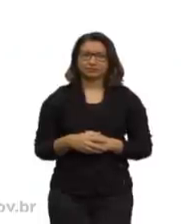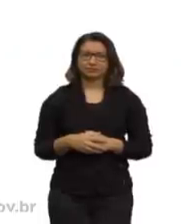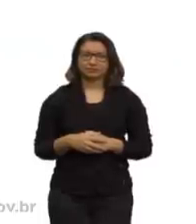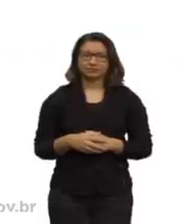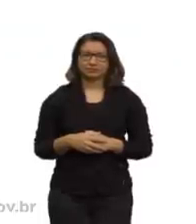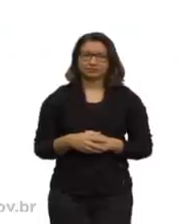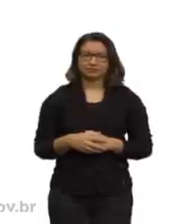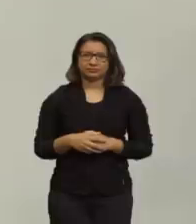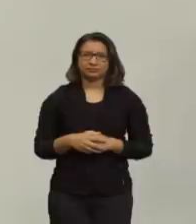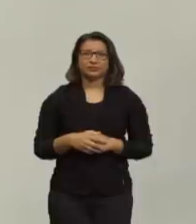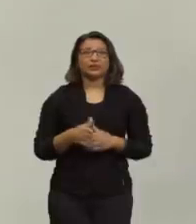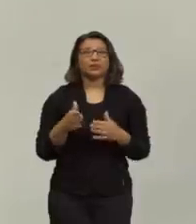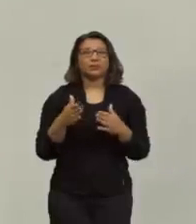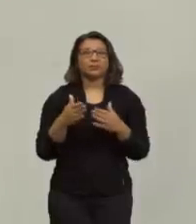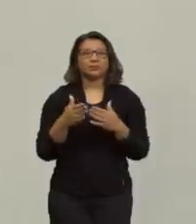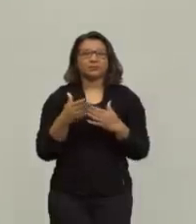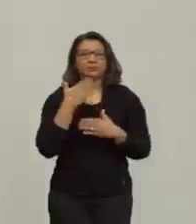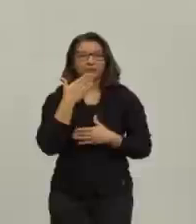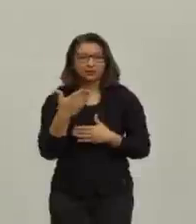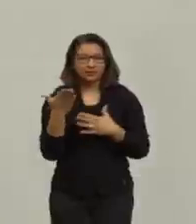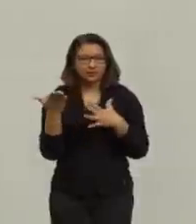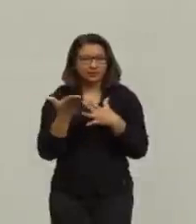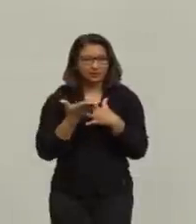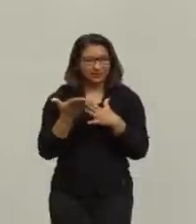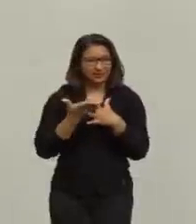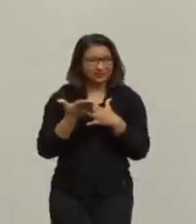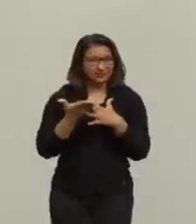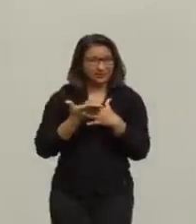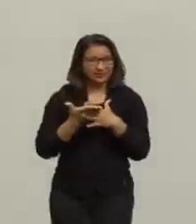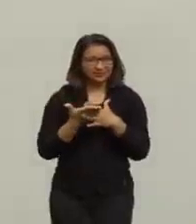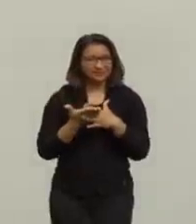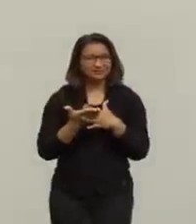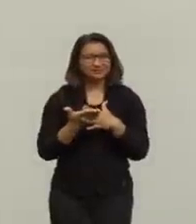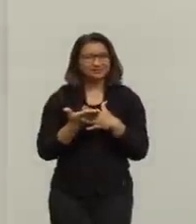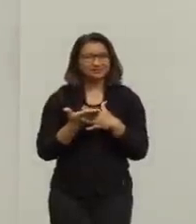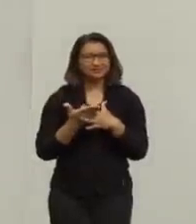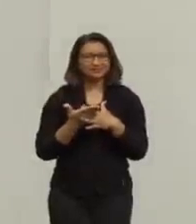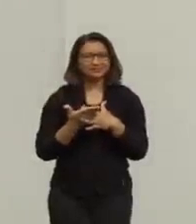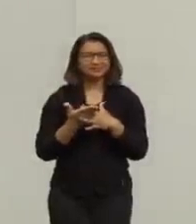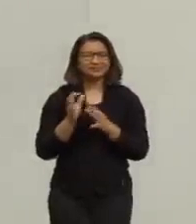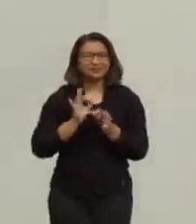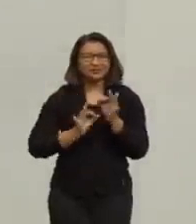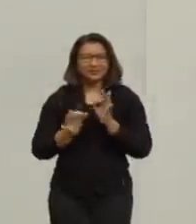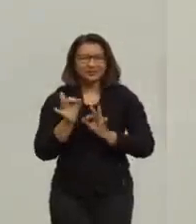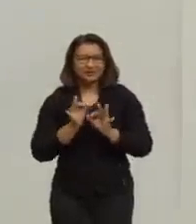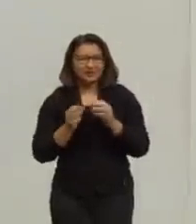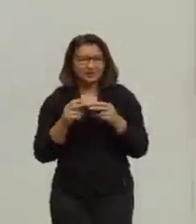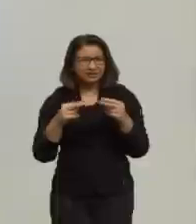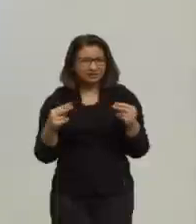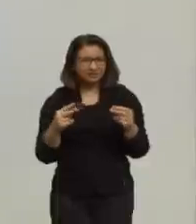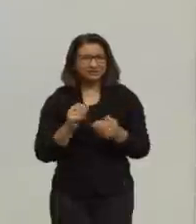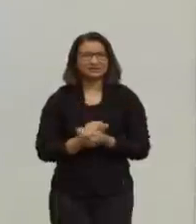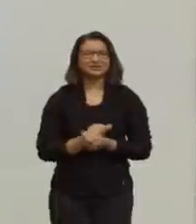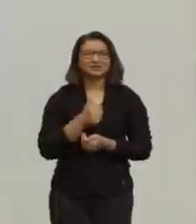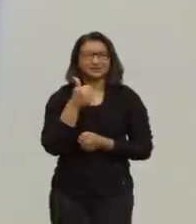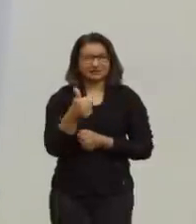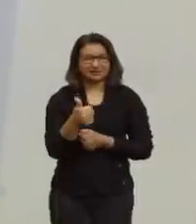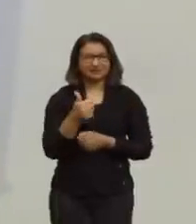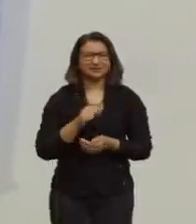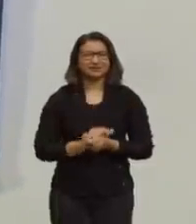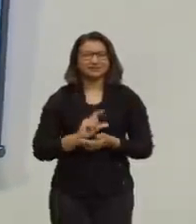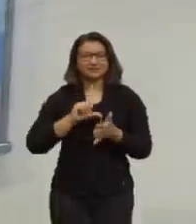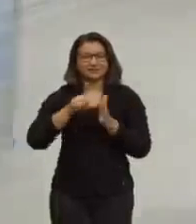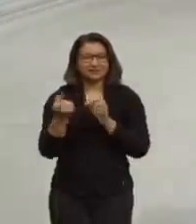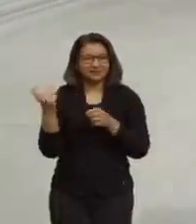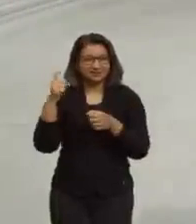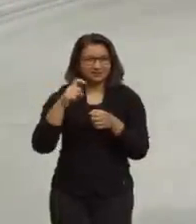Tá bom, então vou pedir um intervalo, certo? É para eu pedir um intervalinho aqui, para nós acomodarmos, parece que meu cabelo está incomodando, gente, tá?